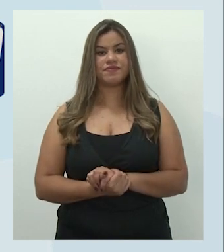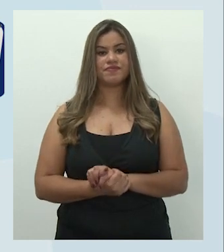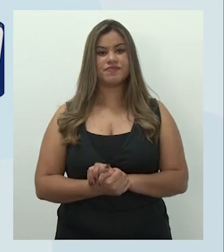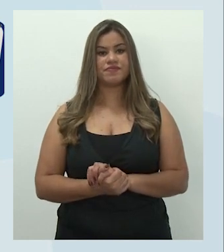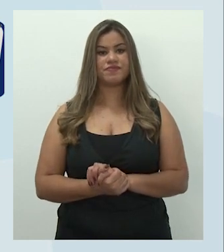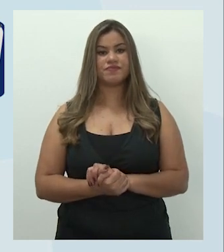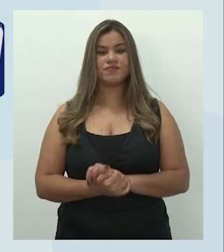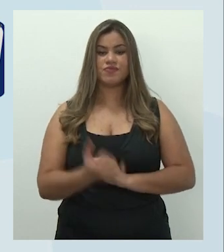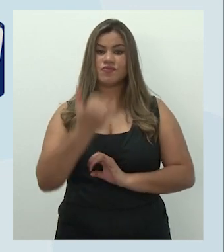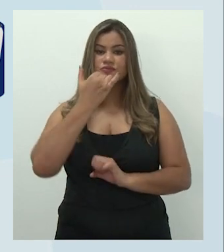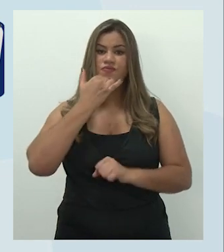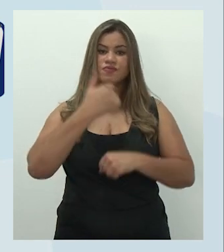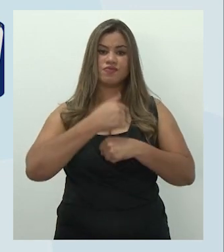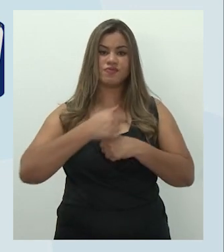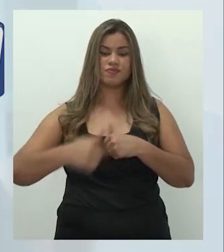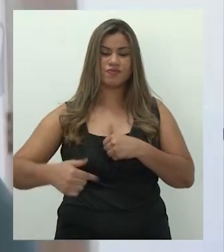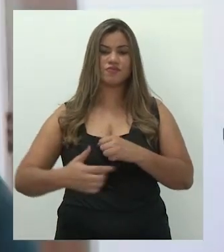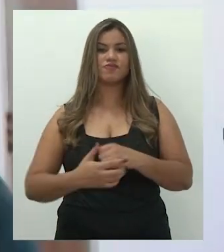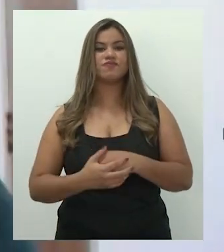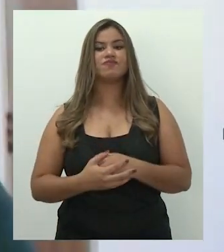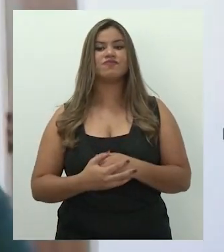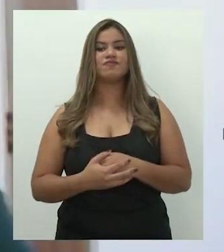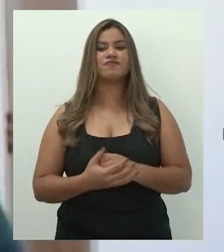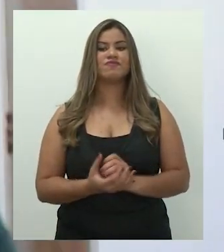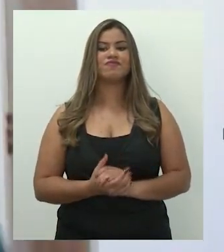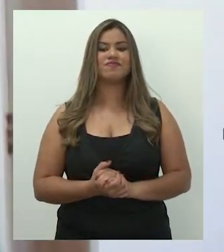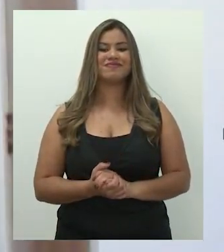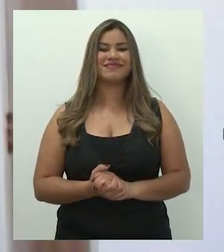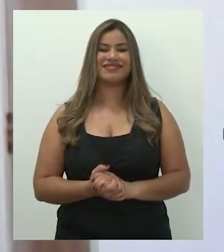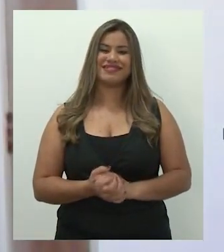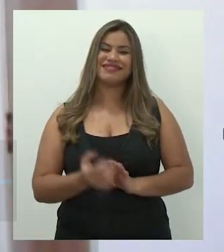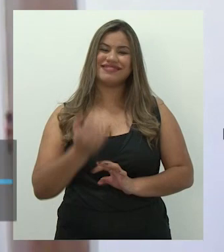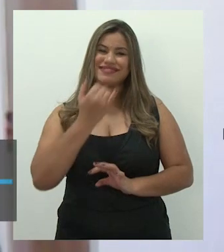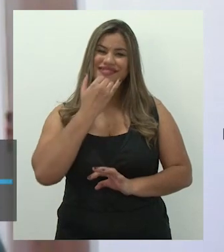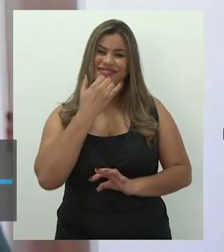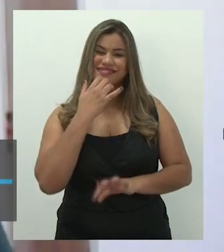O microfone, Lourdes. Aqui demora um pouquinho.